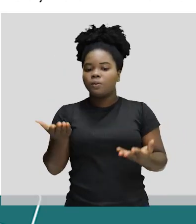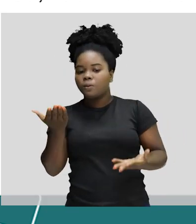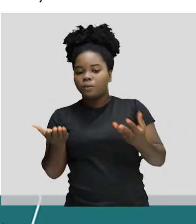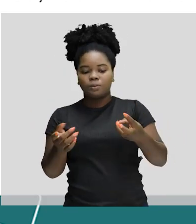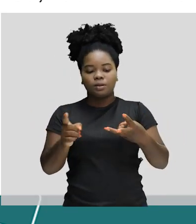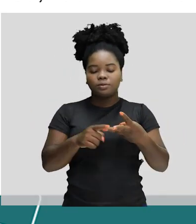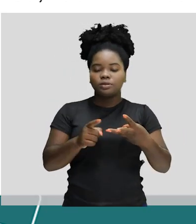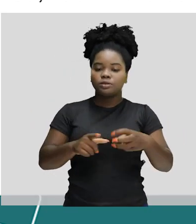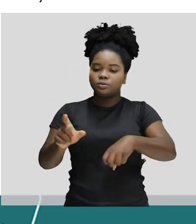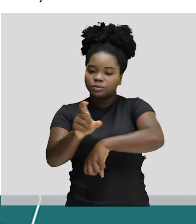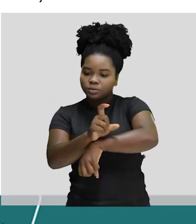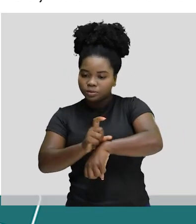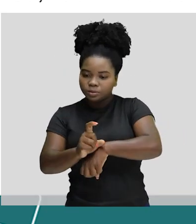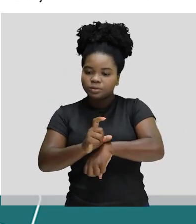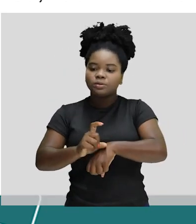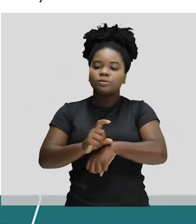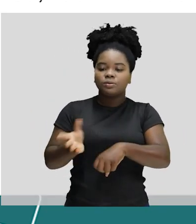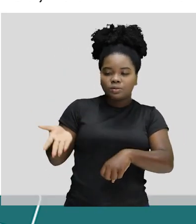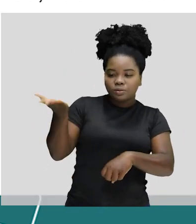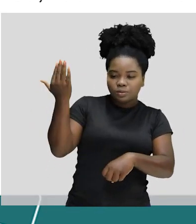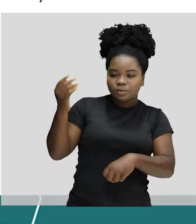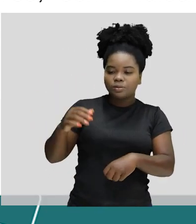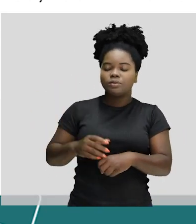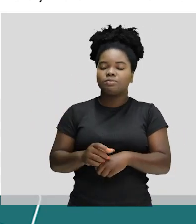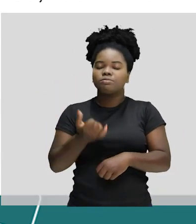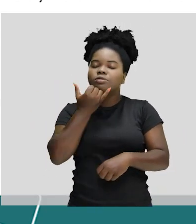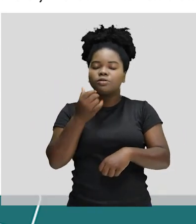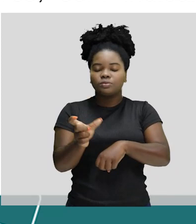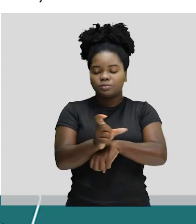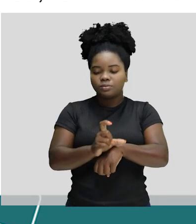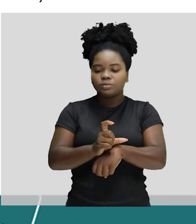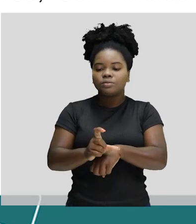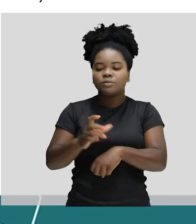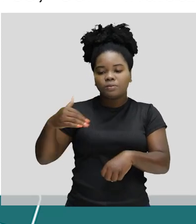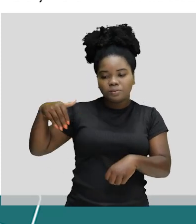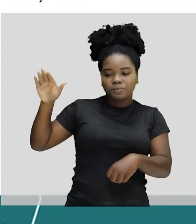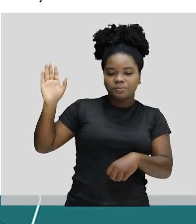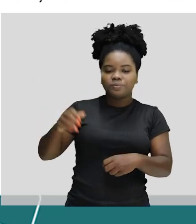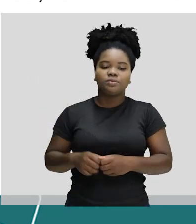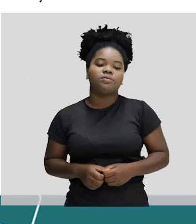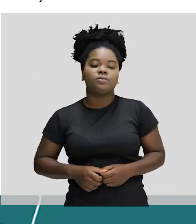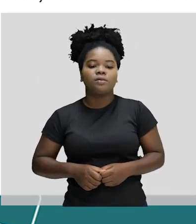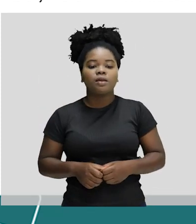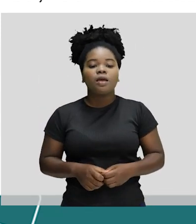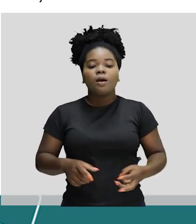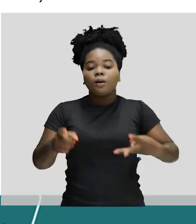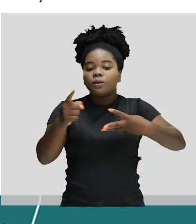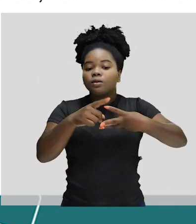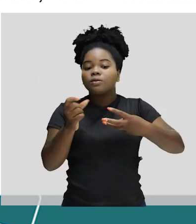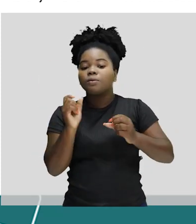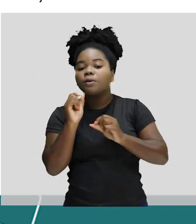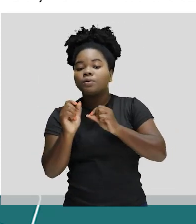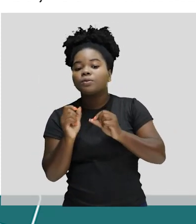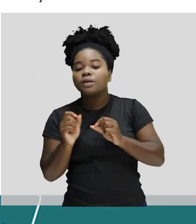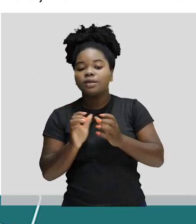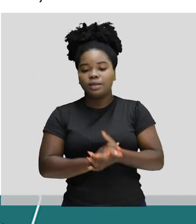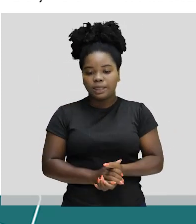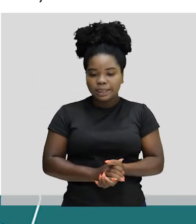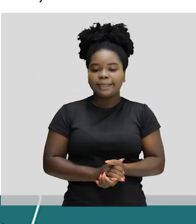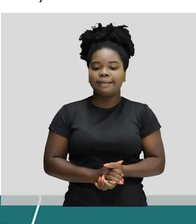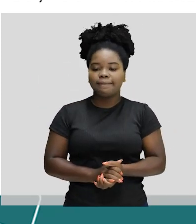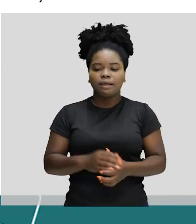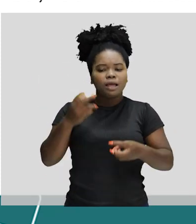grau normal. No grau normal, o adjetivo caracteriza um ou mais seres, sem indicar a intensidade. Minha